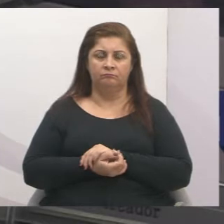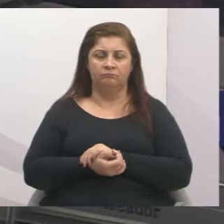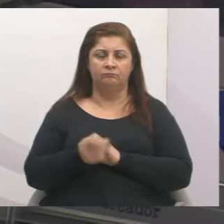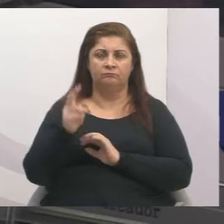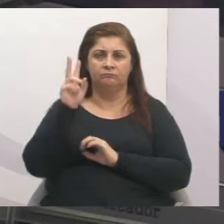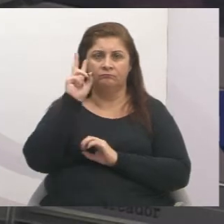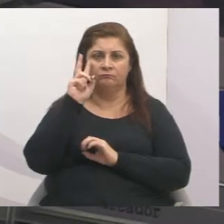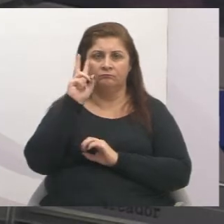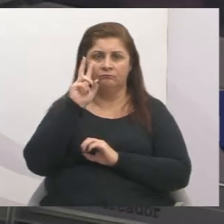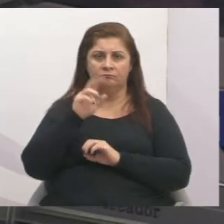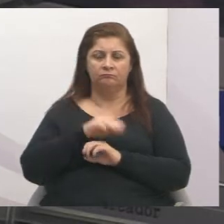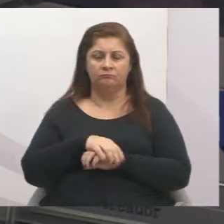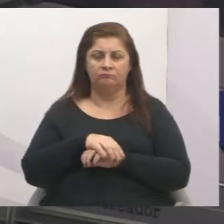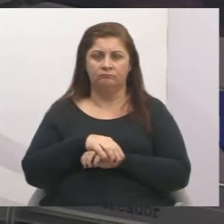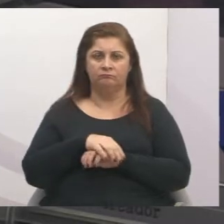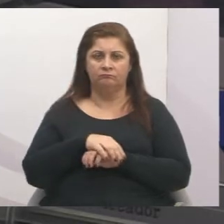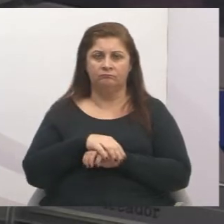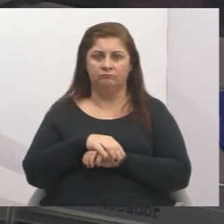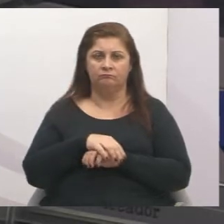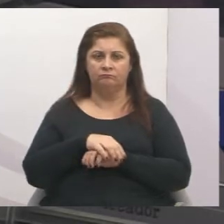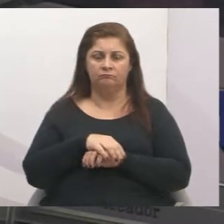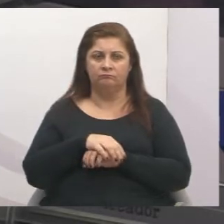Lembrando aqui de uma colocação